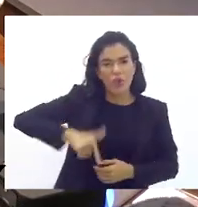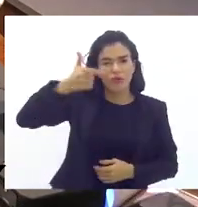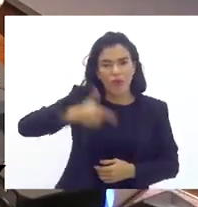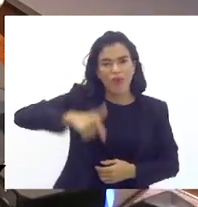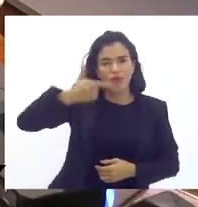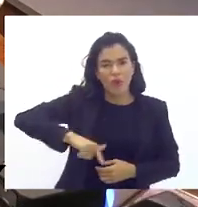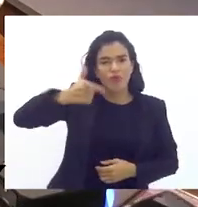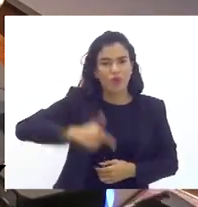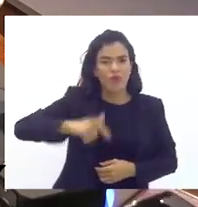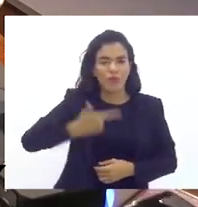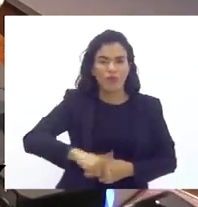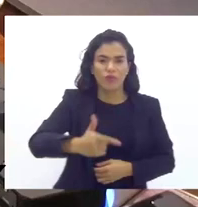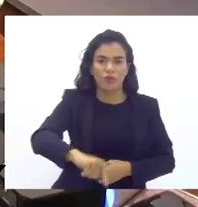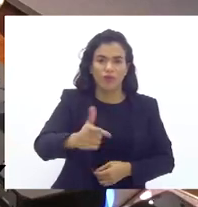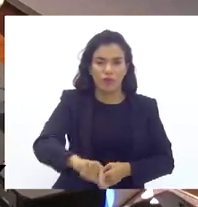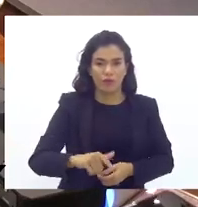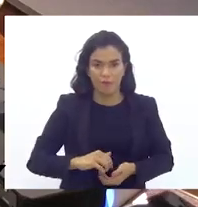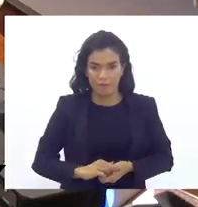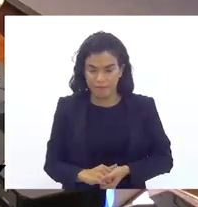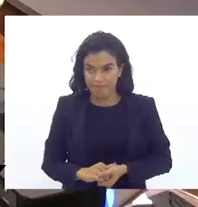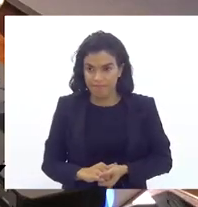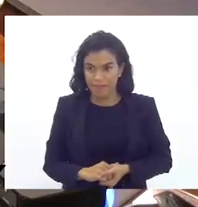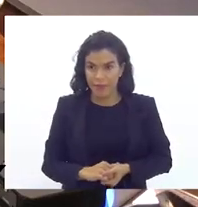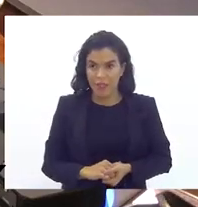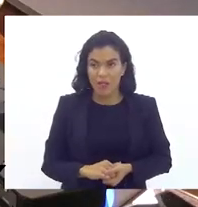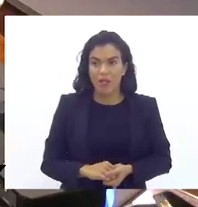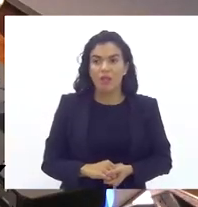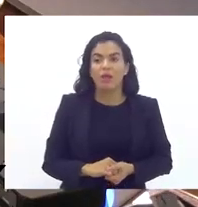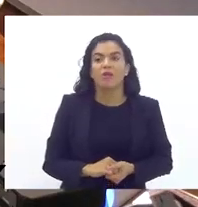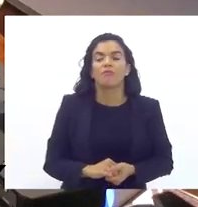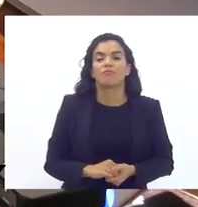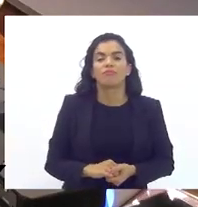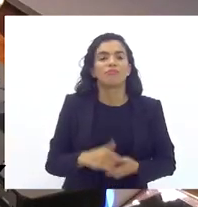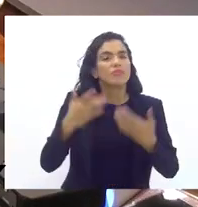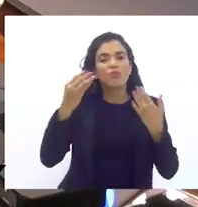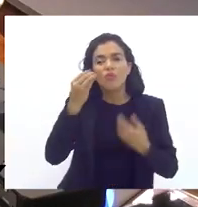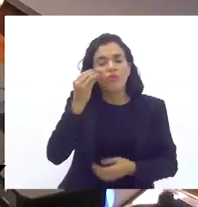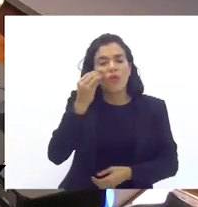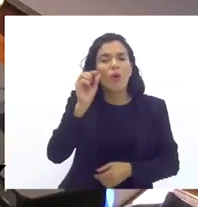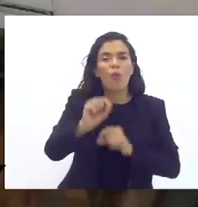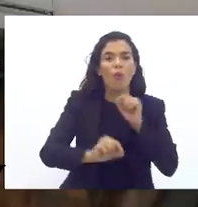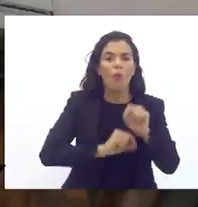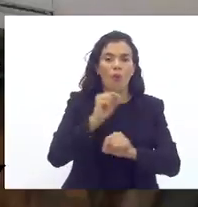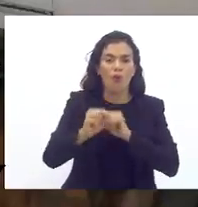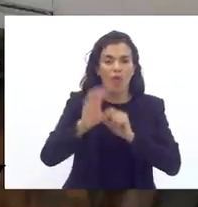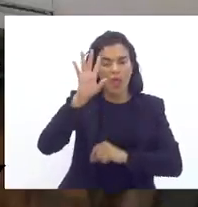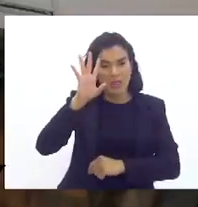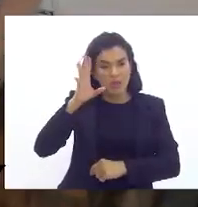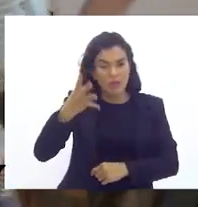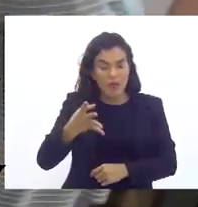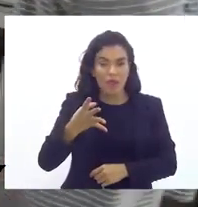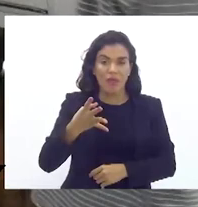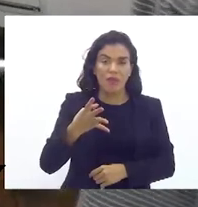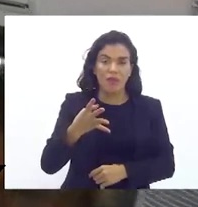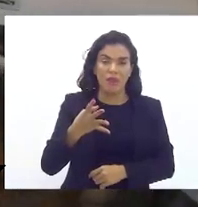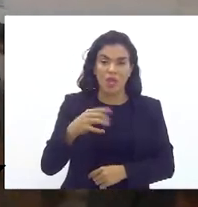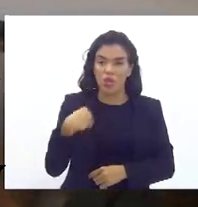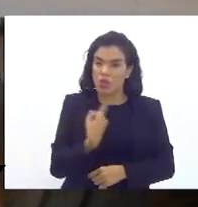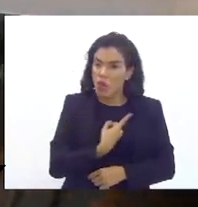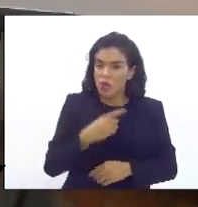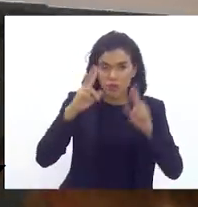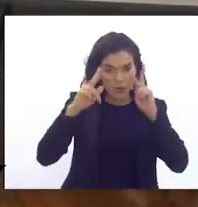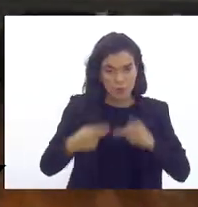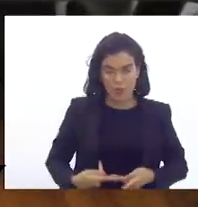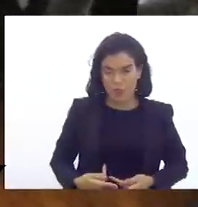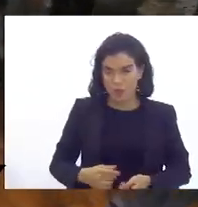é uma reparação não tem que fazer foto ele tem que entender que nós somos